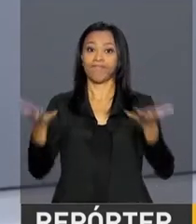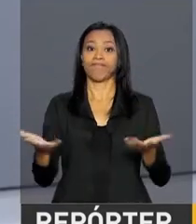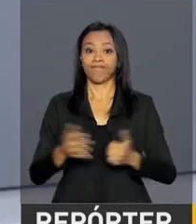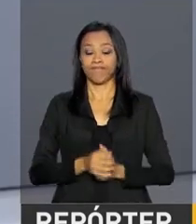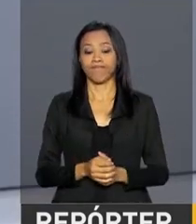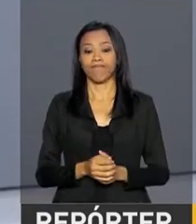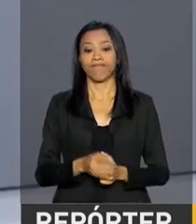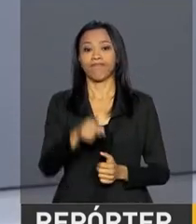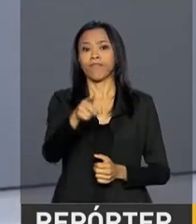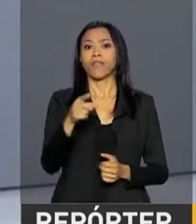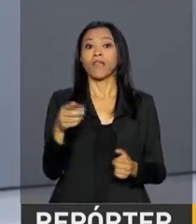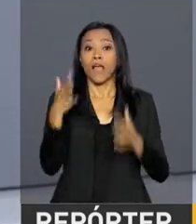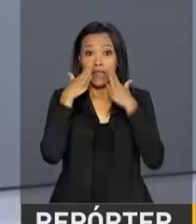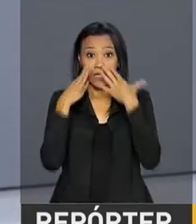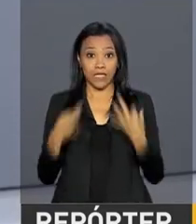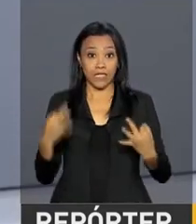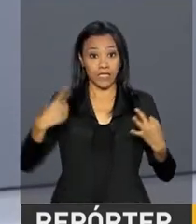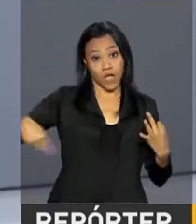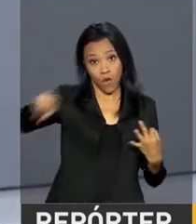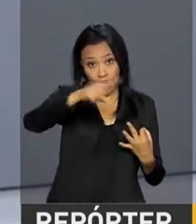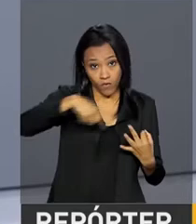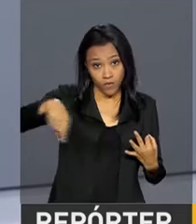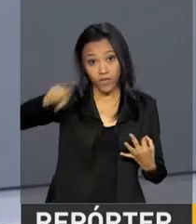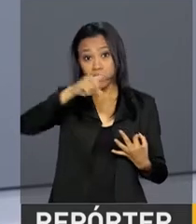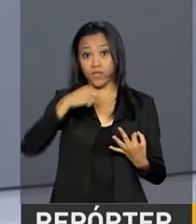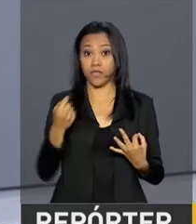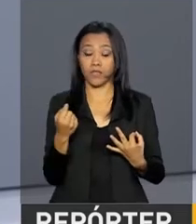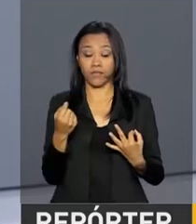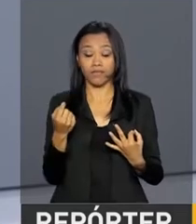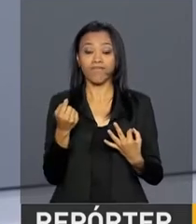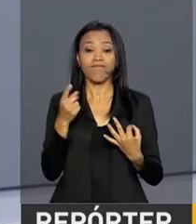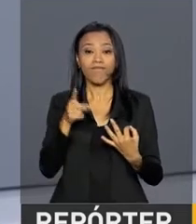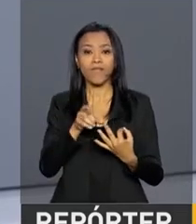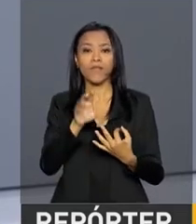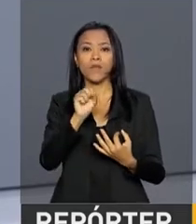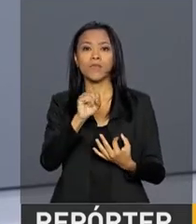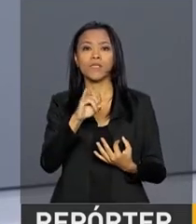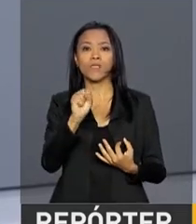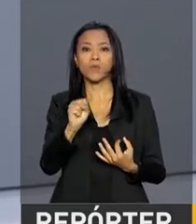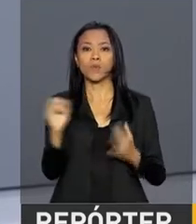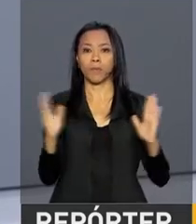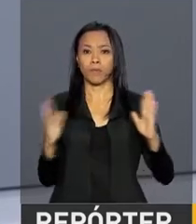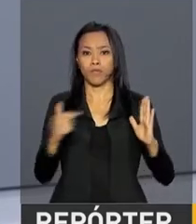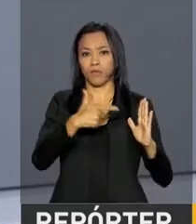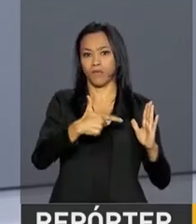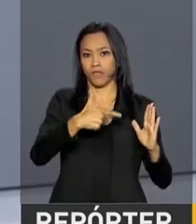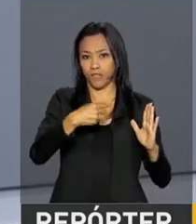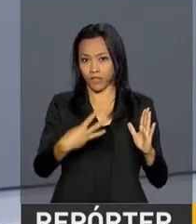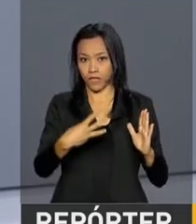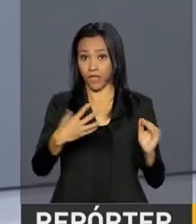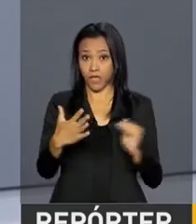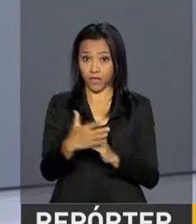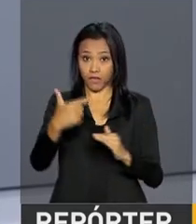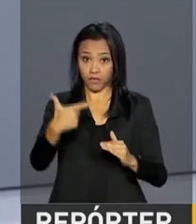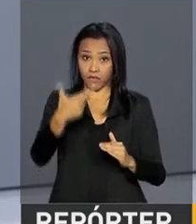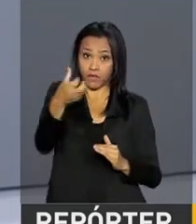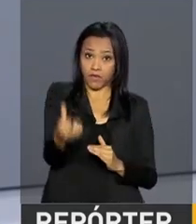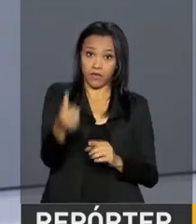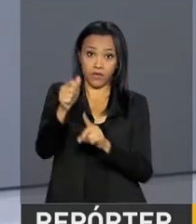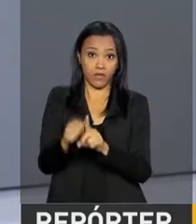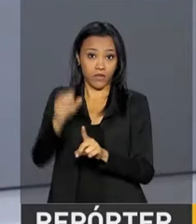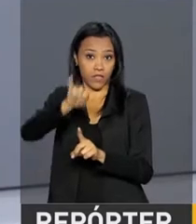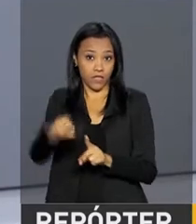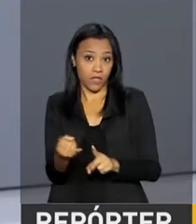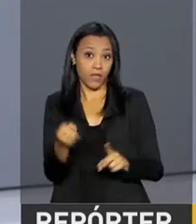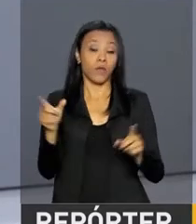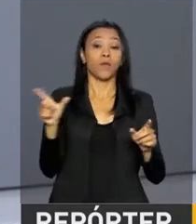inscrições para o sistema de seleção unificada o sisu serão entre os dias 23 e 26 de janeiro o sisu faz uma